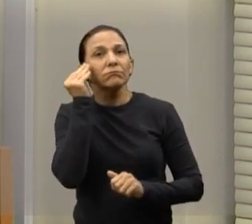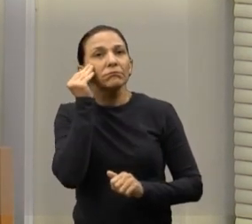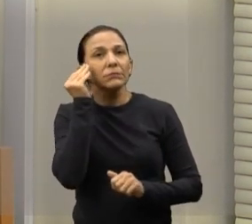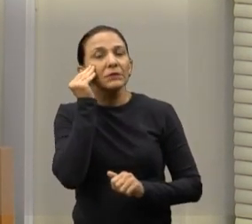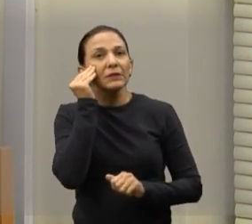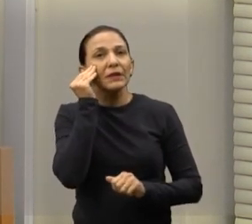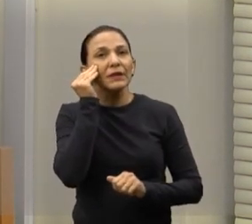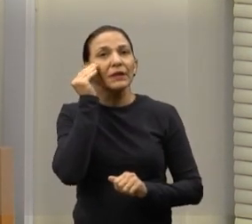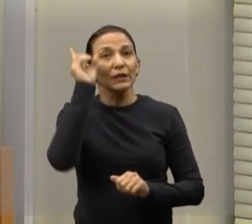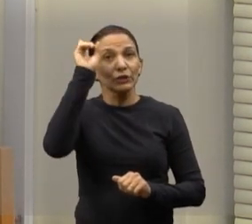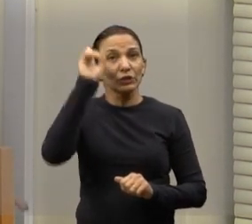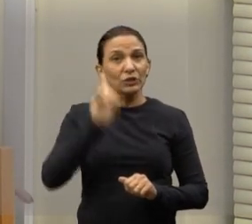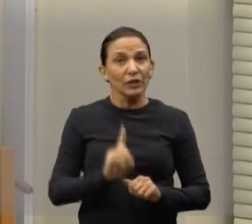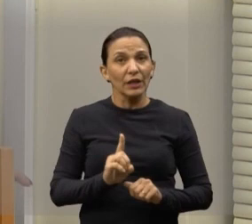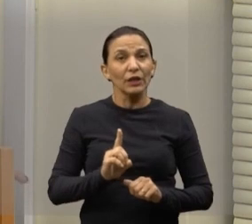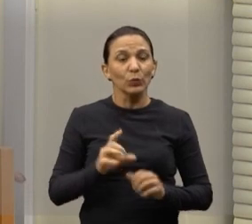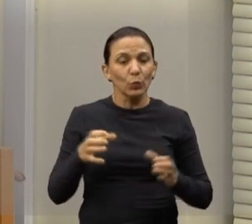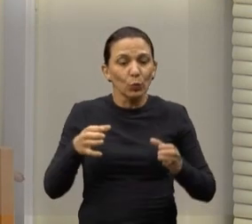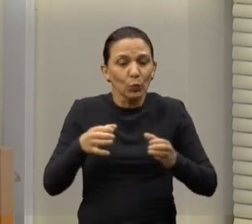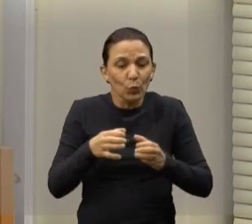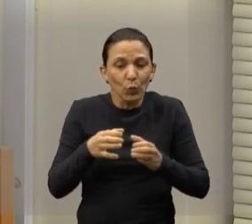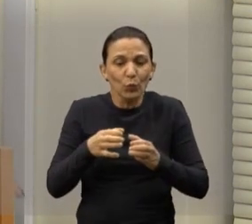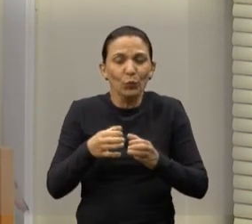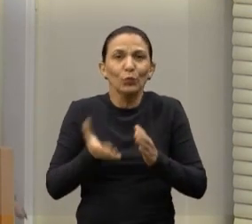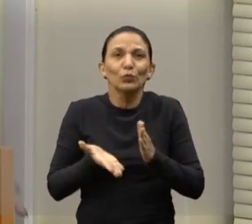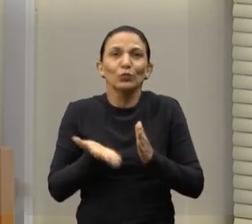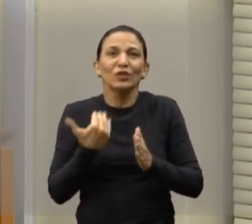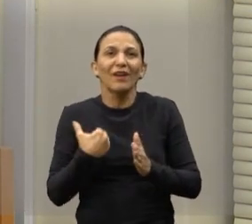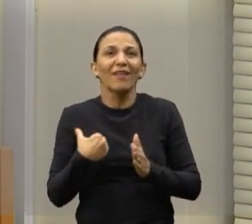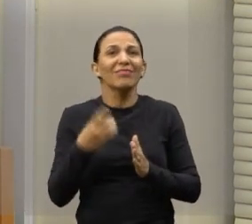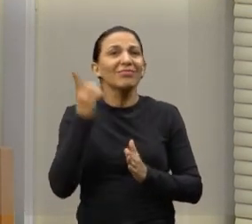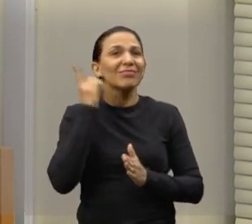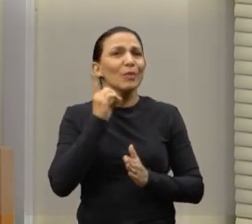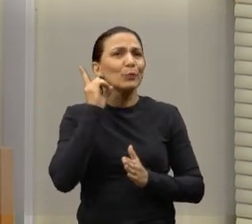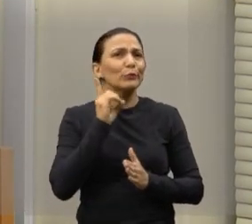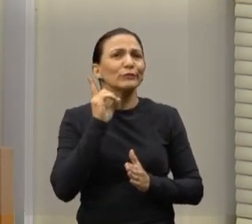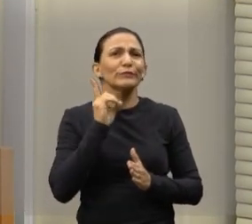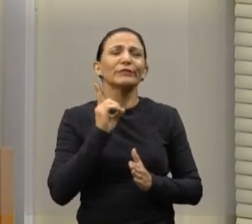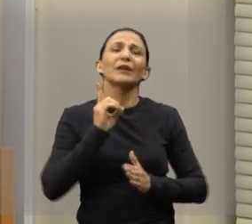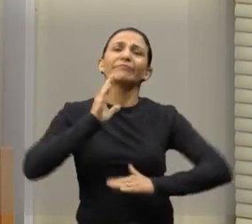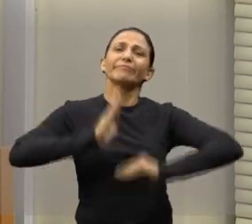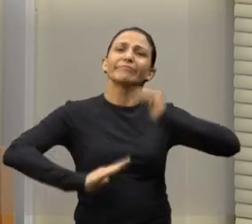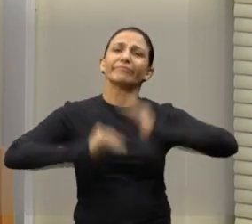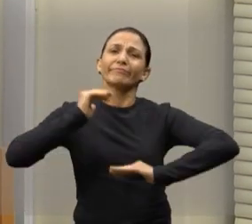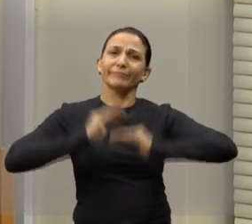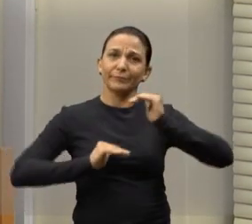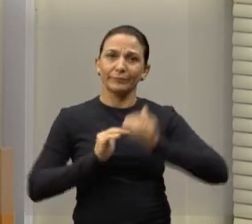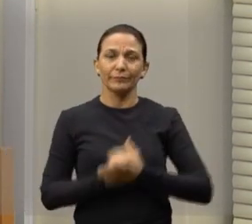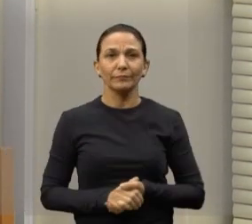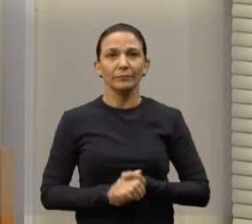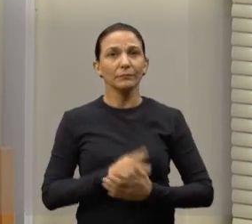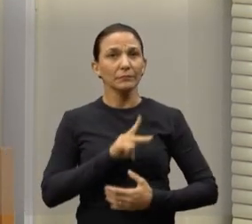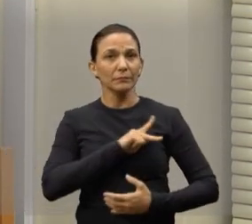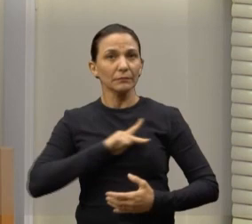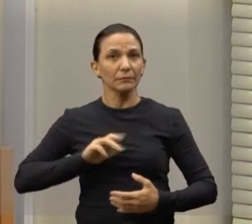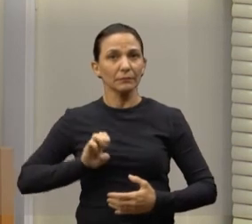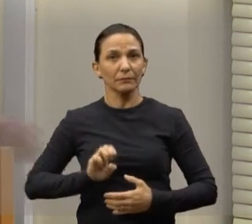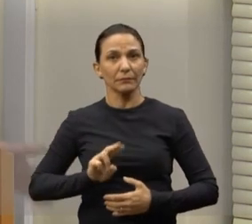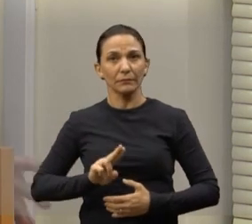tirar direitos de minorias políticas é isso que os deputados fazem o deputado Pastor Eurico